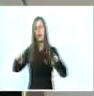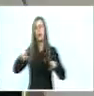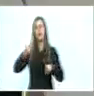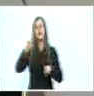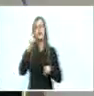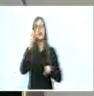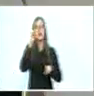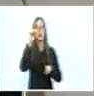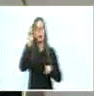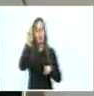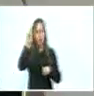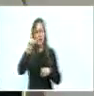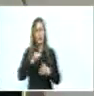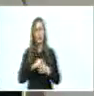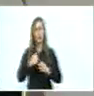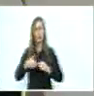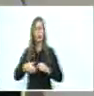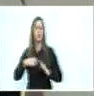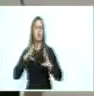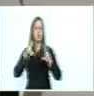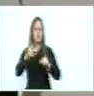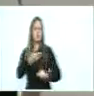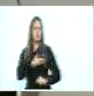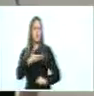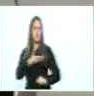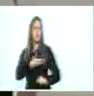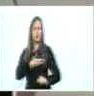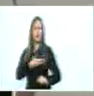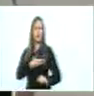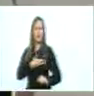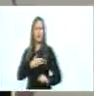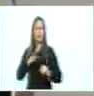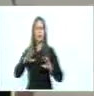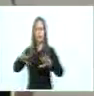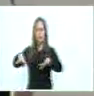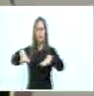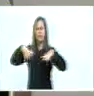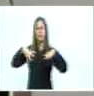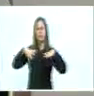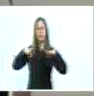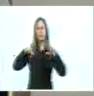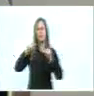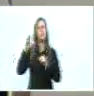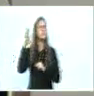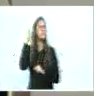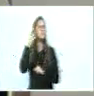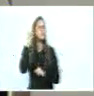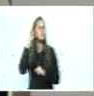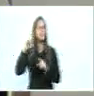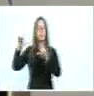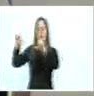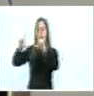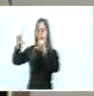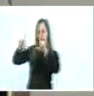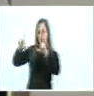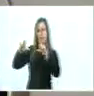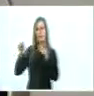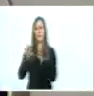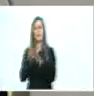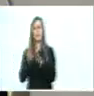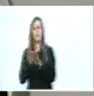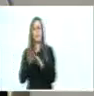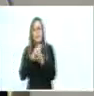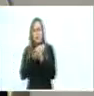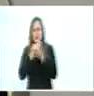Helder, caros colegas, vereadores, público presente, aqueles que nos ouvem e nos assistem.